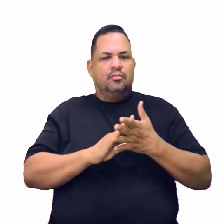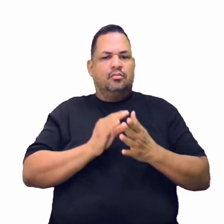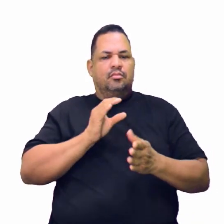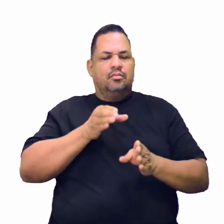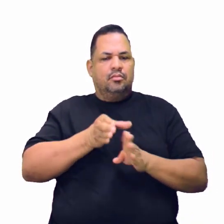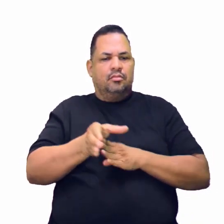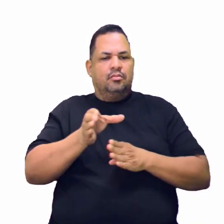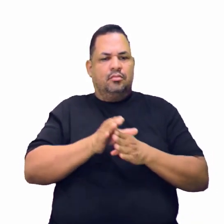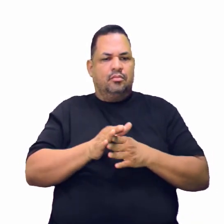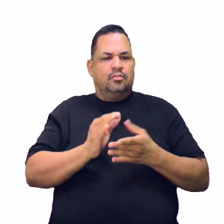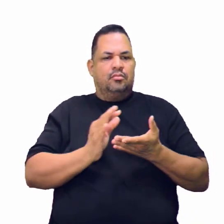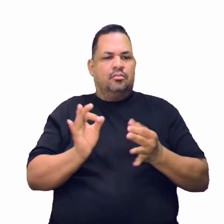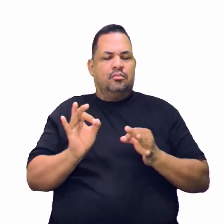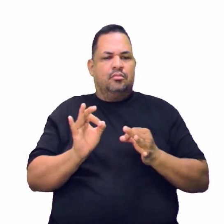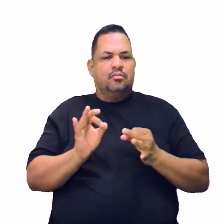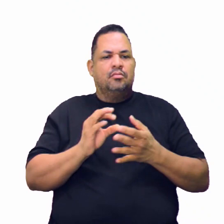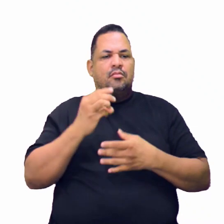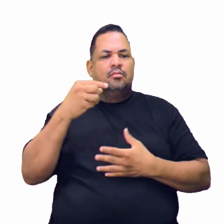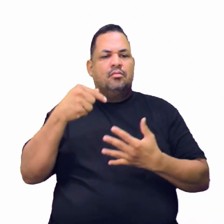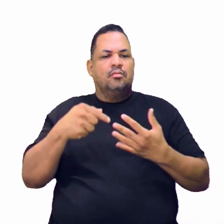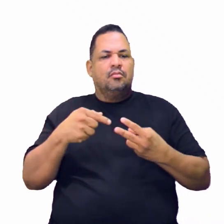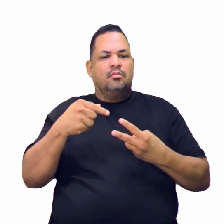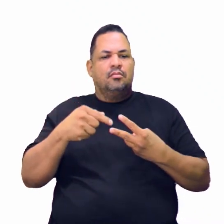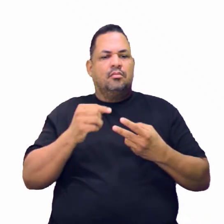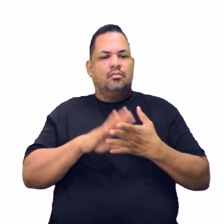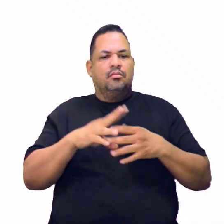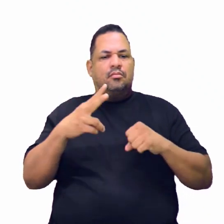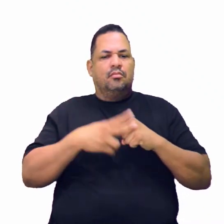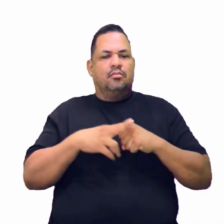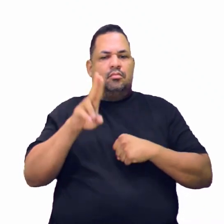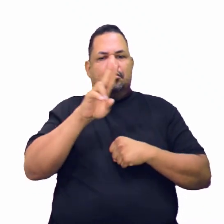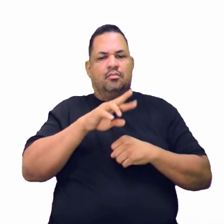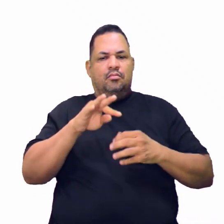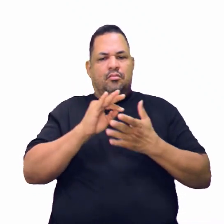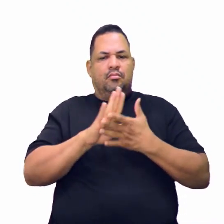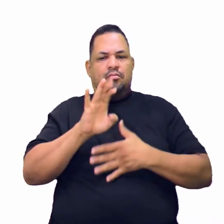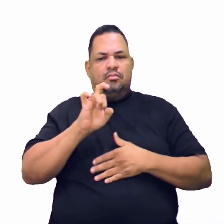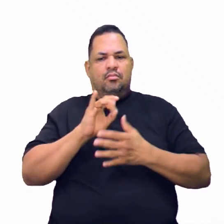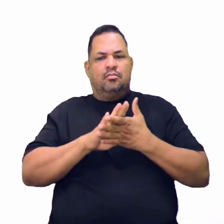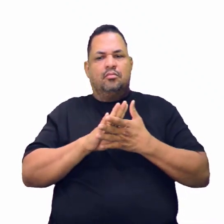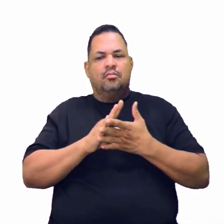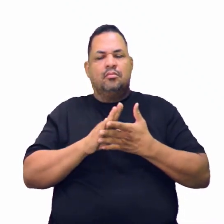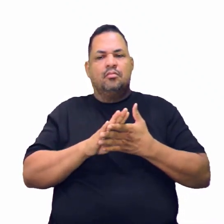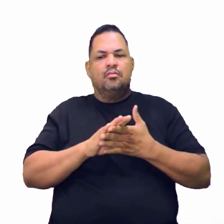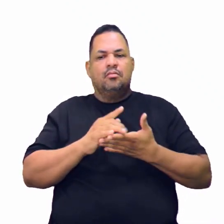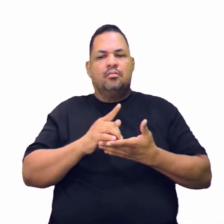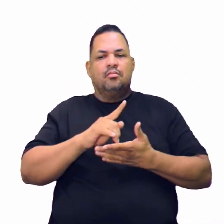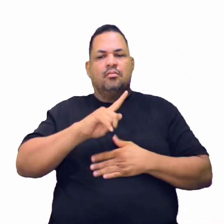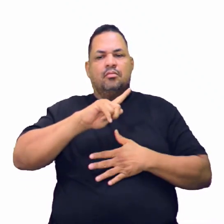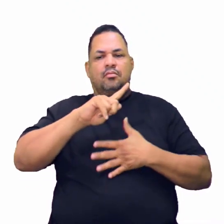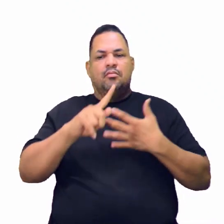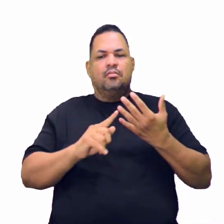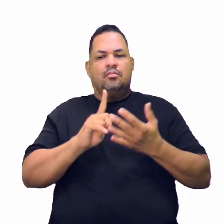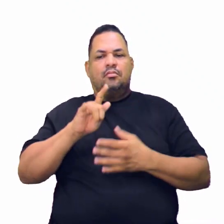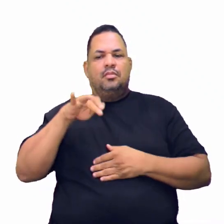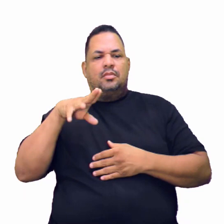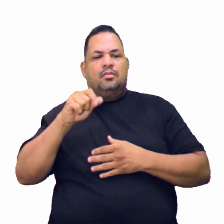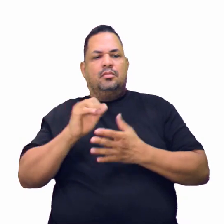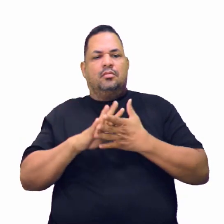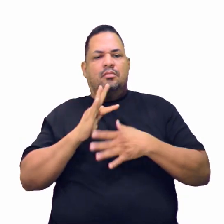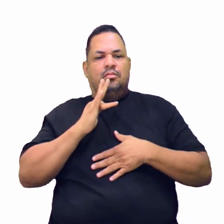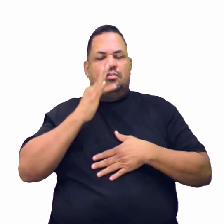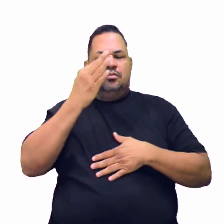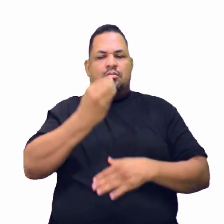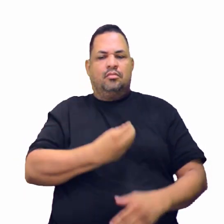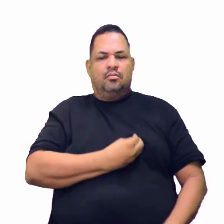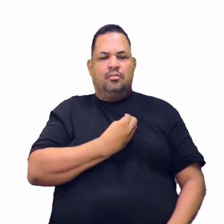persuasão, orientação. 3. O modo verbal utilizado nos textos injuntivos, incluindo o gênero guia, é o futuro